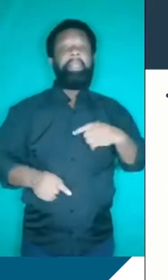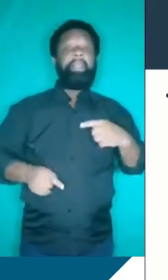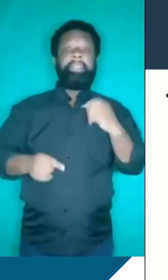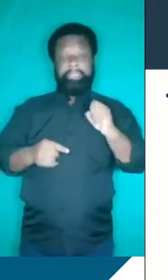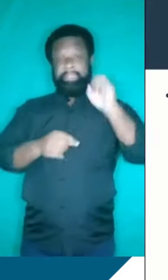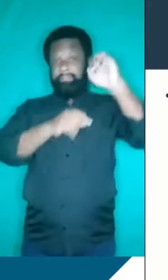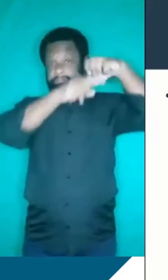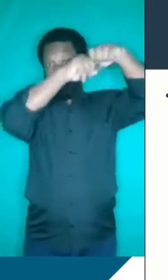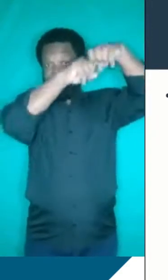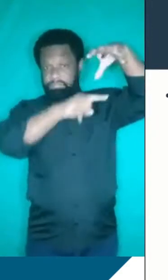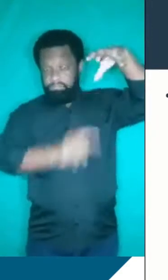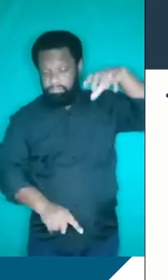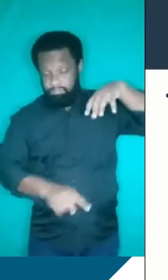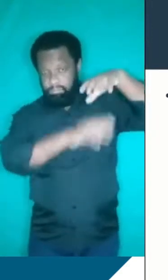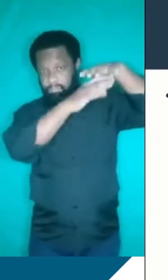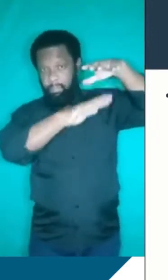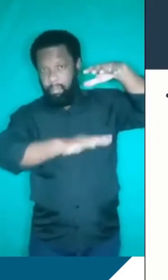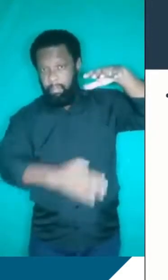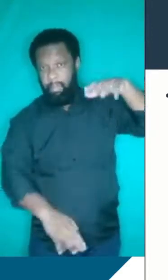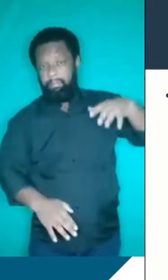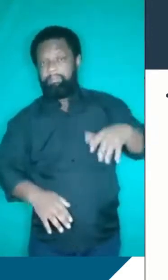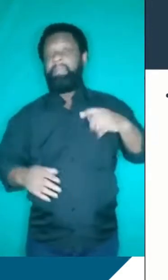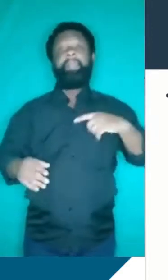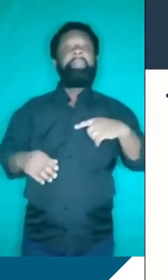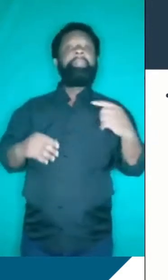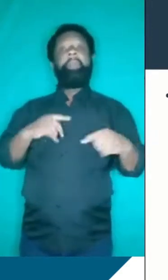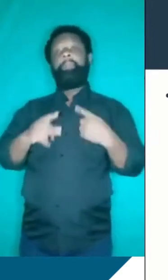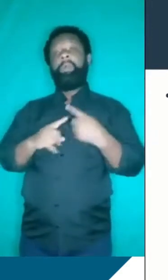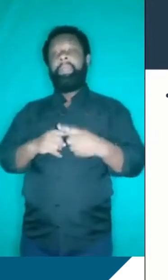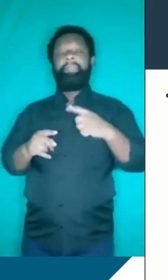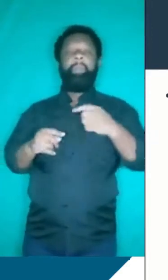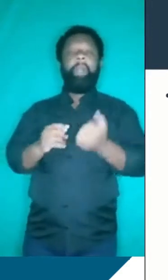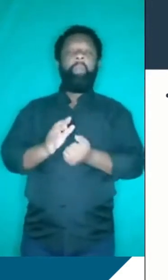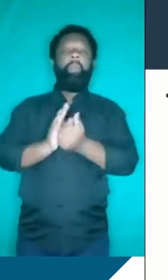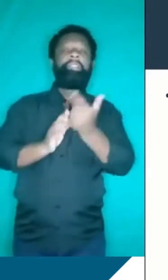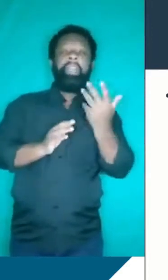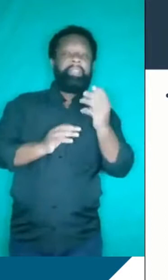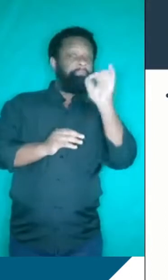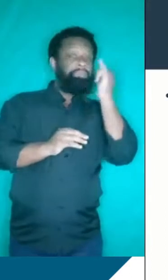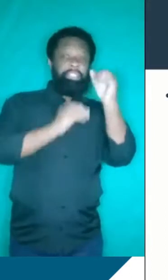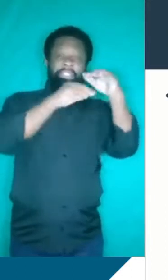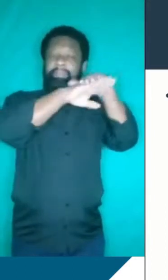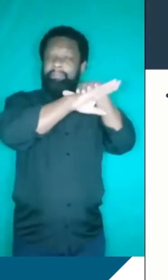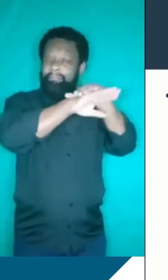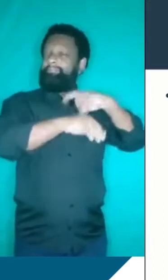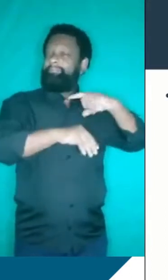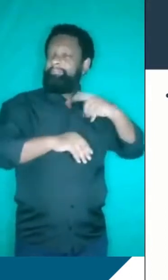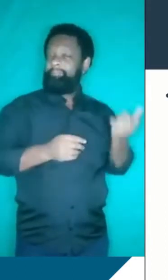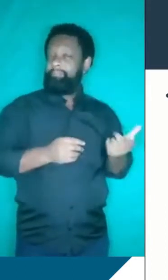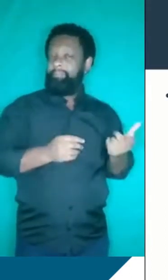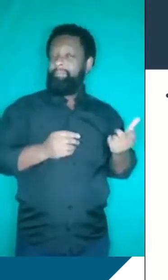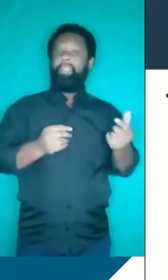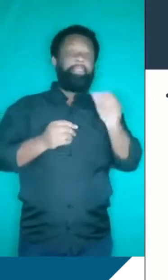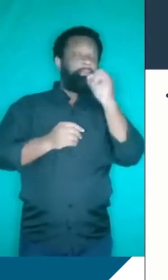Se essa pessoa soltar, ele vai cair. Se ele vai cair, é porque ele tem uma quantidade de energia armazenada. E